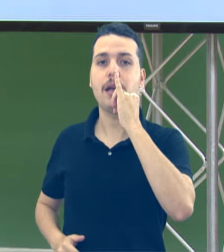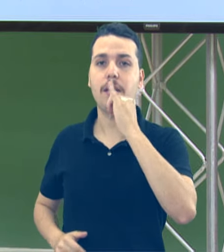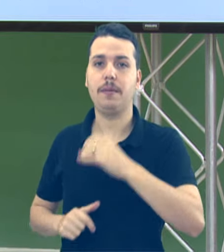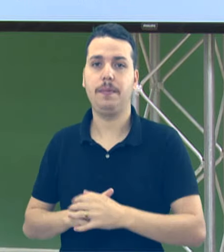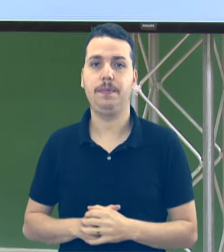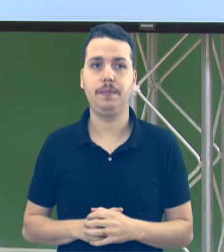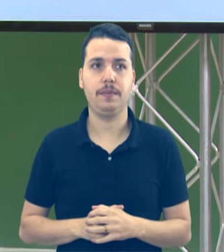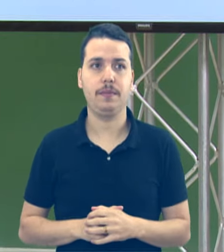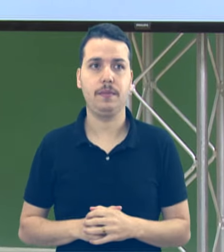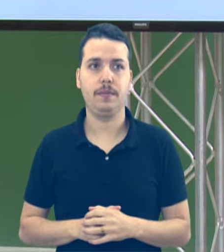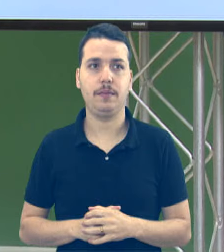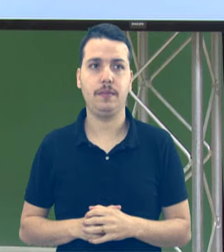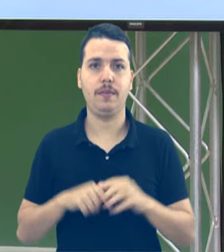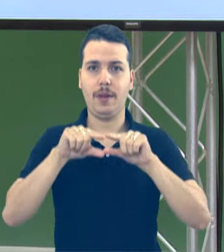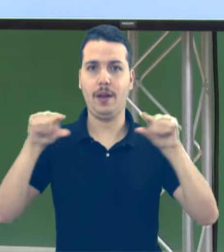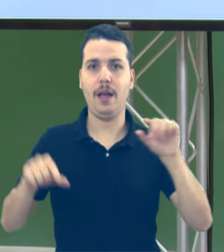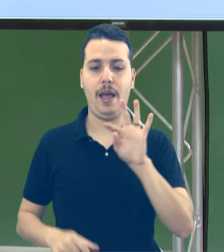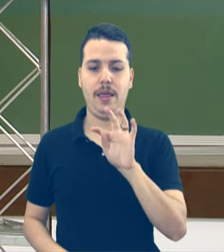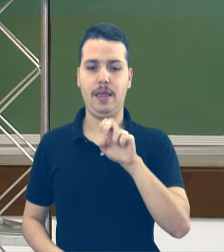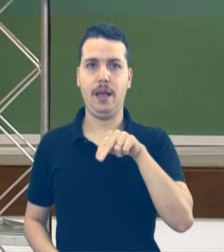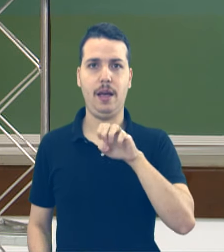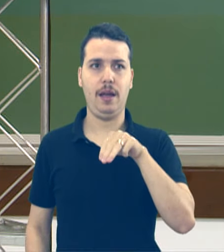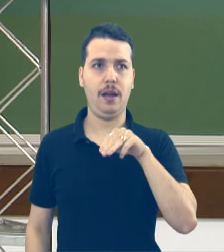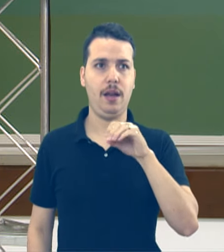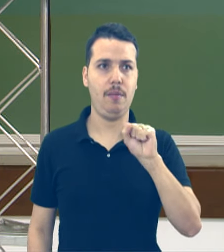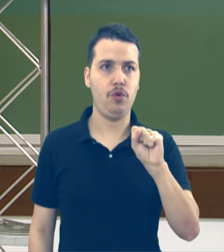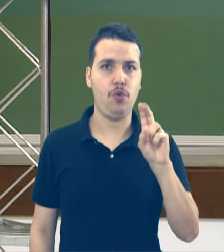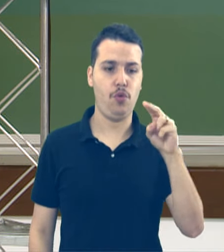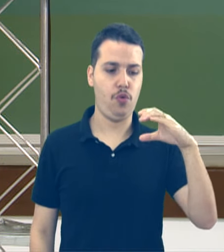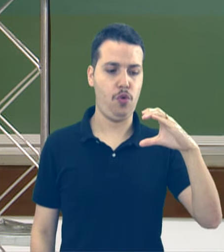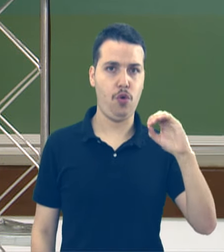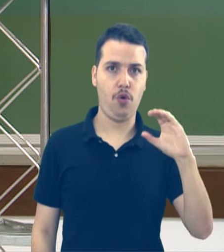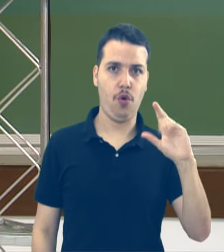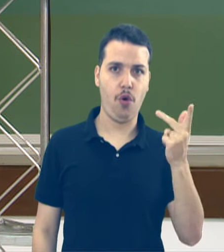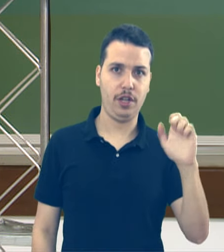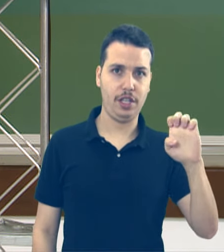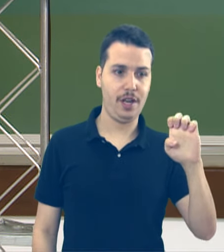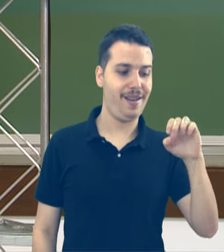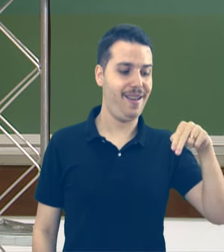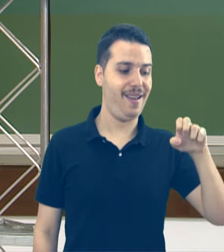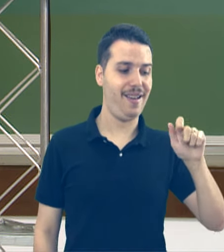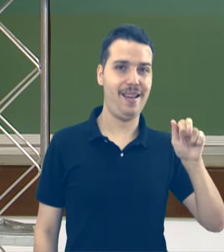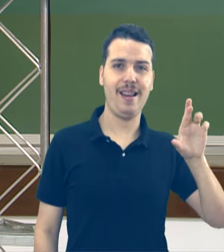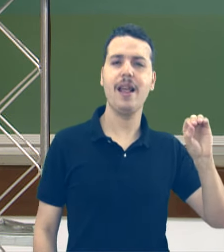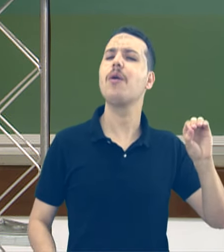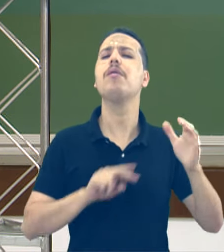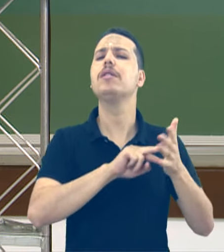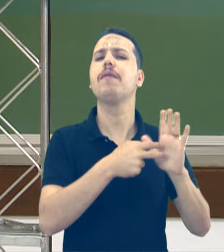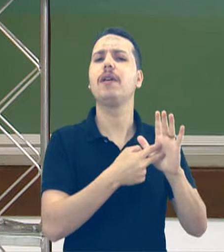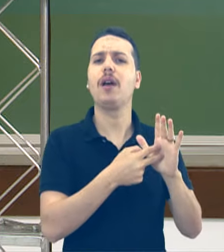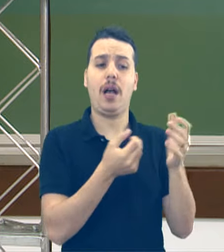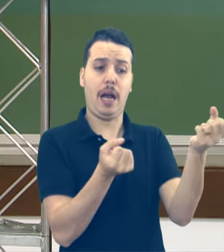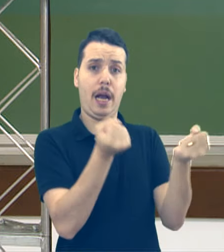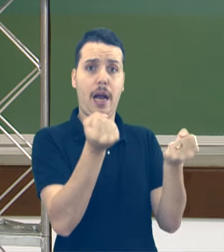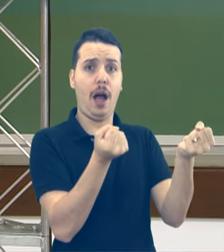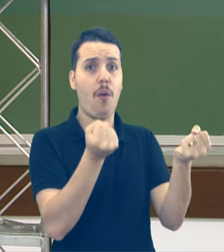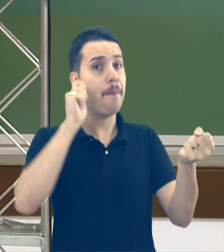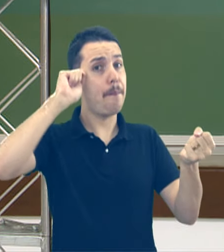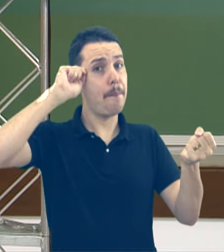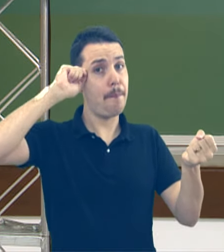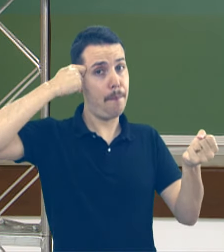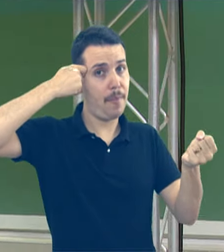um coche negro, ou seja, temos um carro preto. Se especifica que é